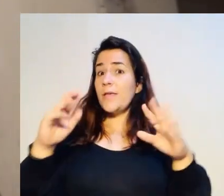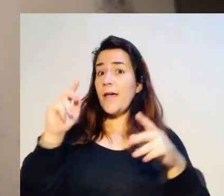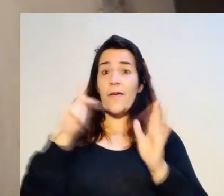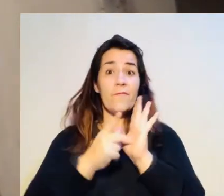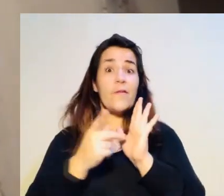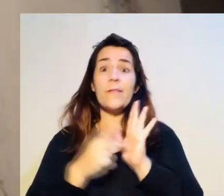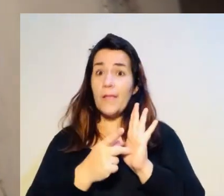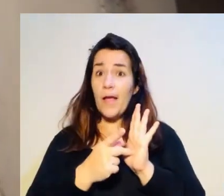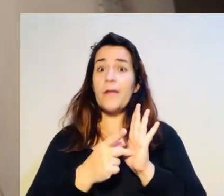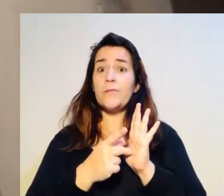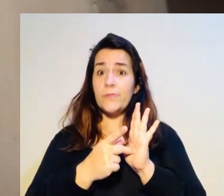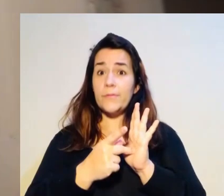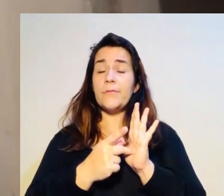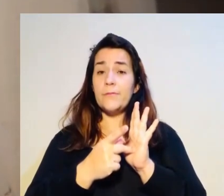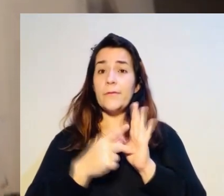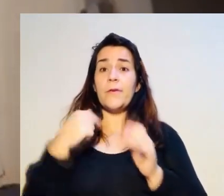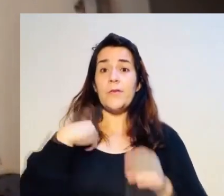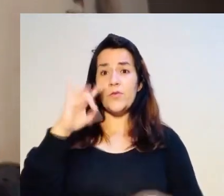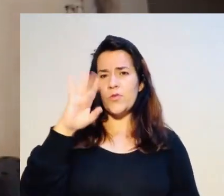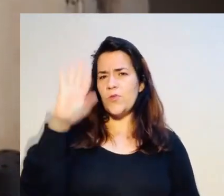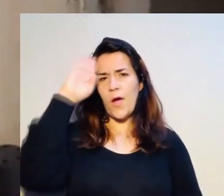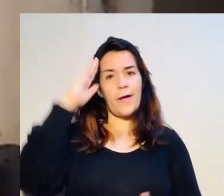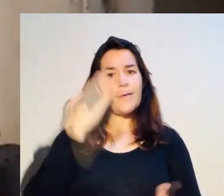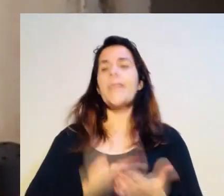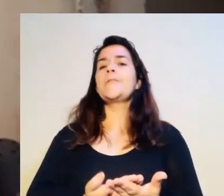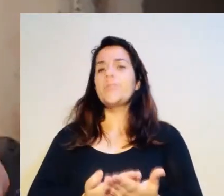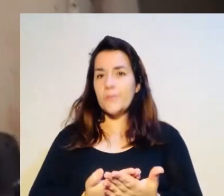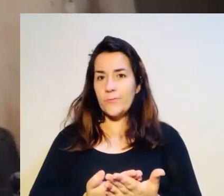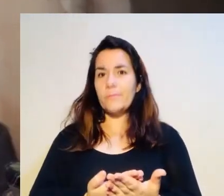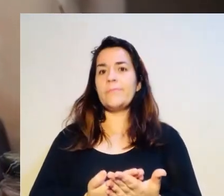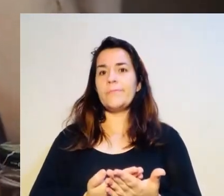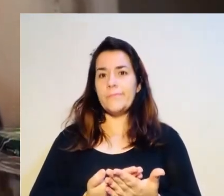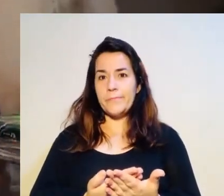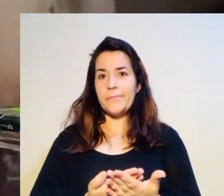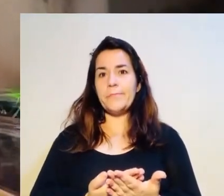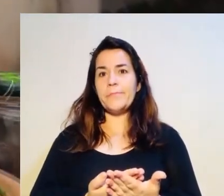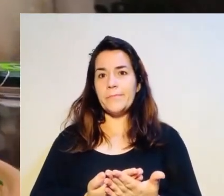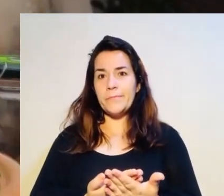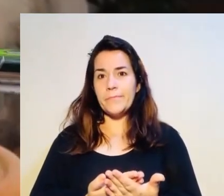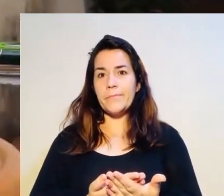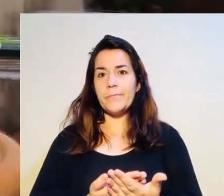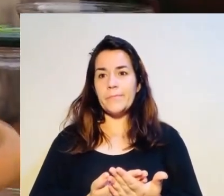dizer que é verdade. Eu só acredito.